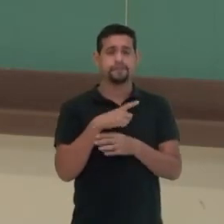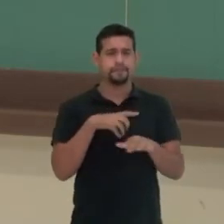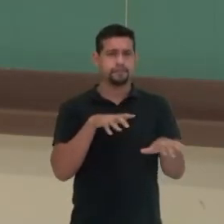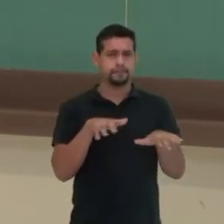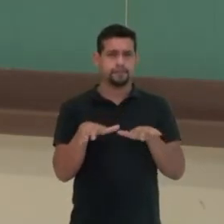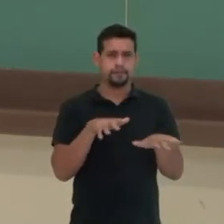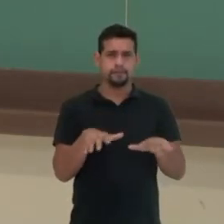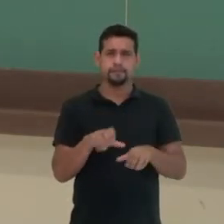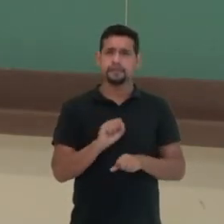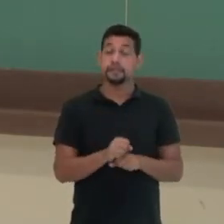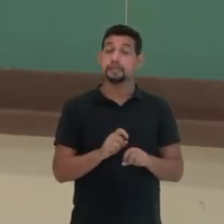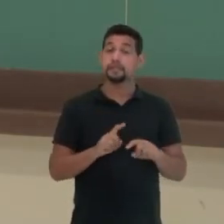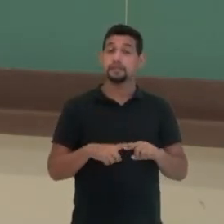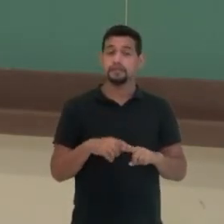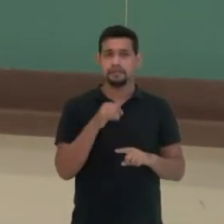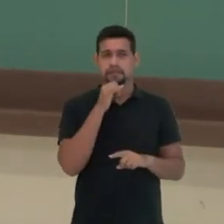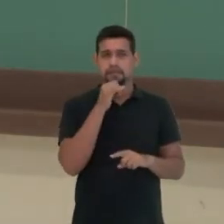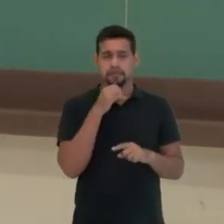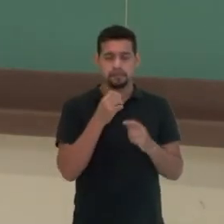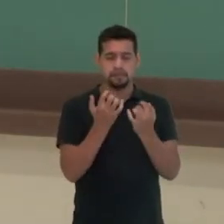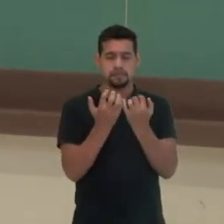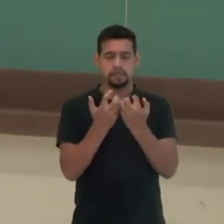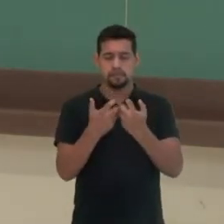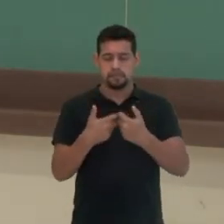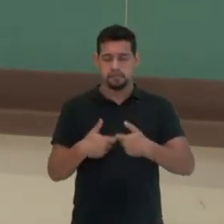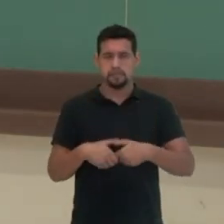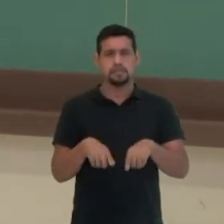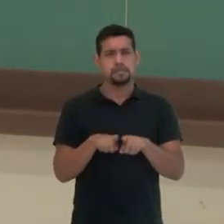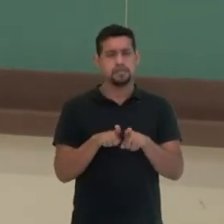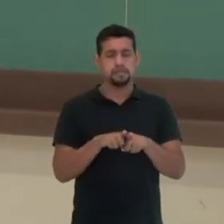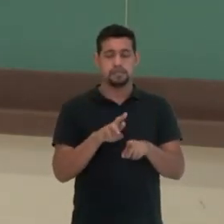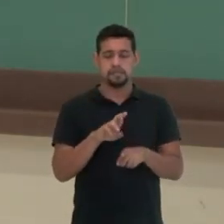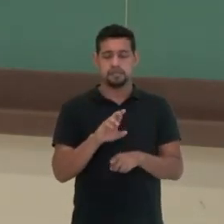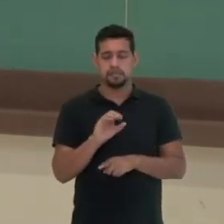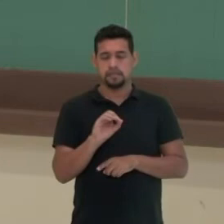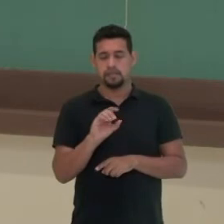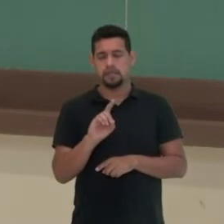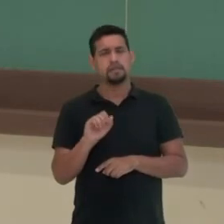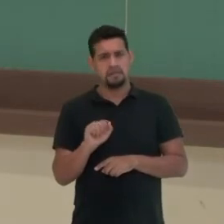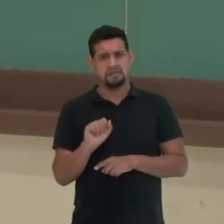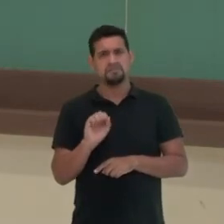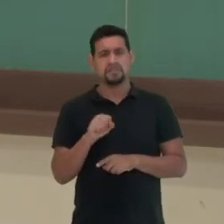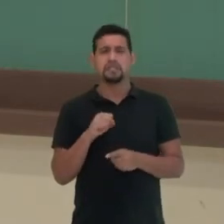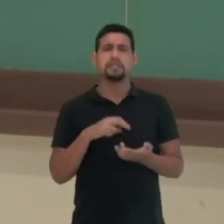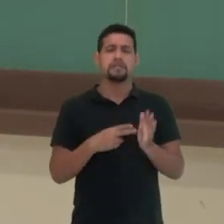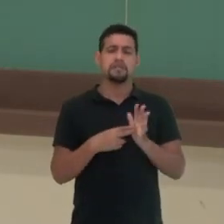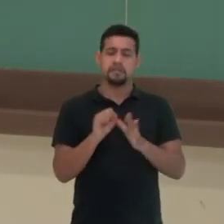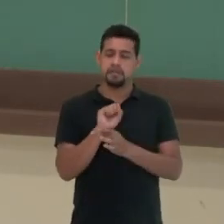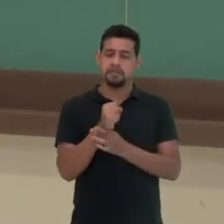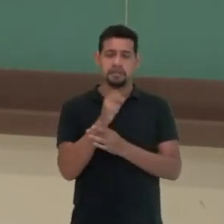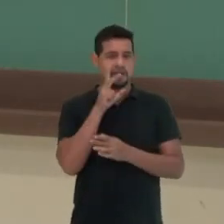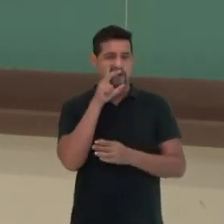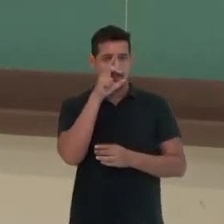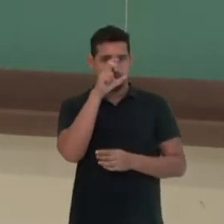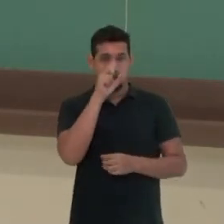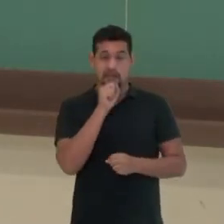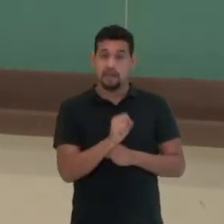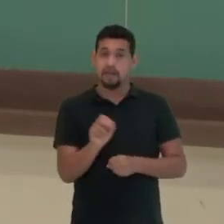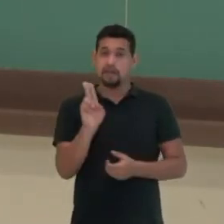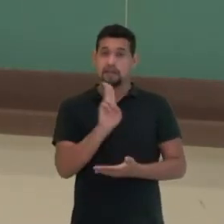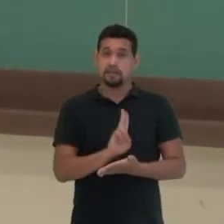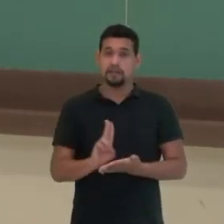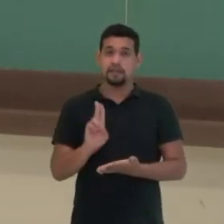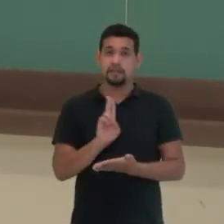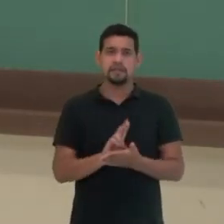movimento, tá? E esses dentes também, né, da roda, que nós chamamos de dente, né, vai garantir que a força aplicada a uma